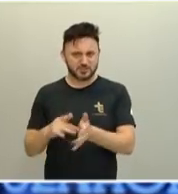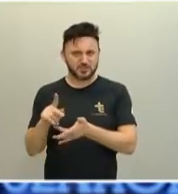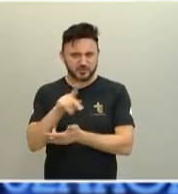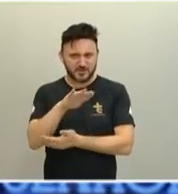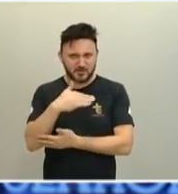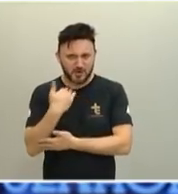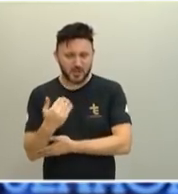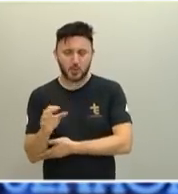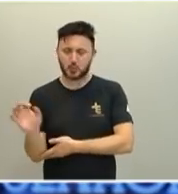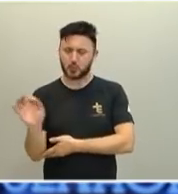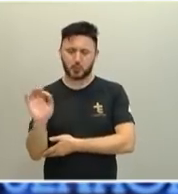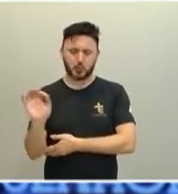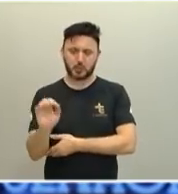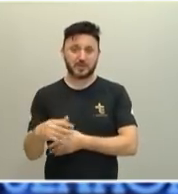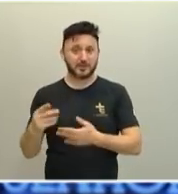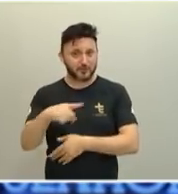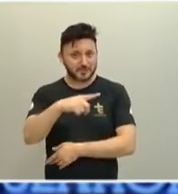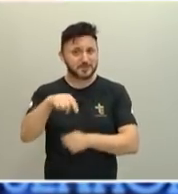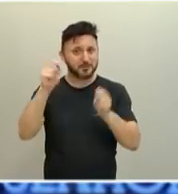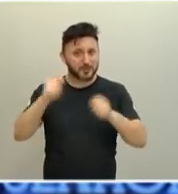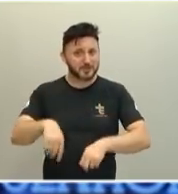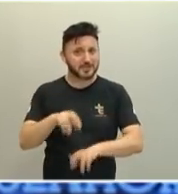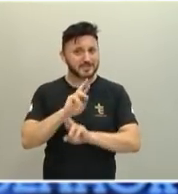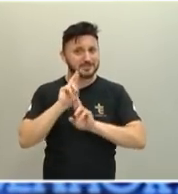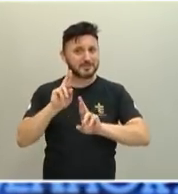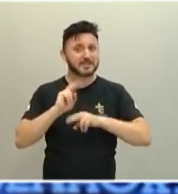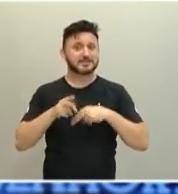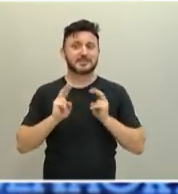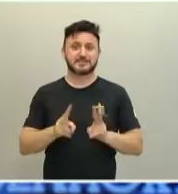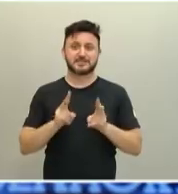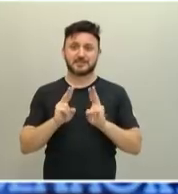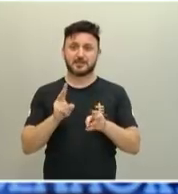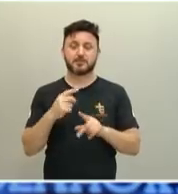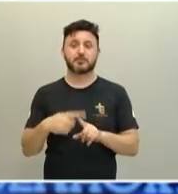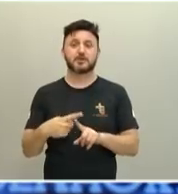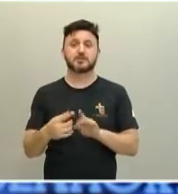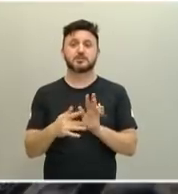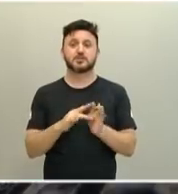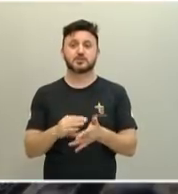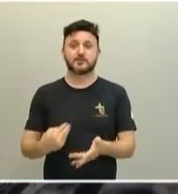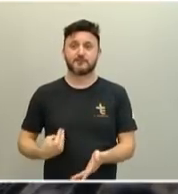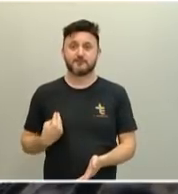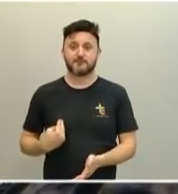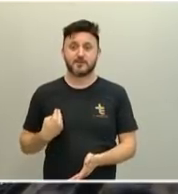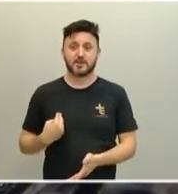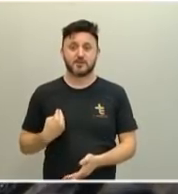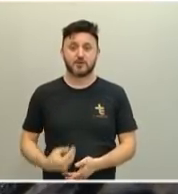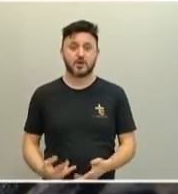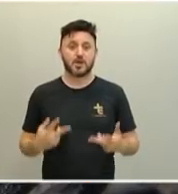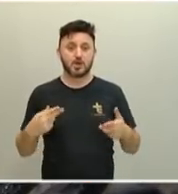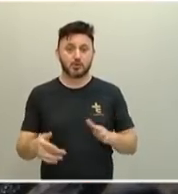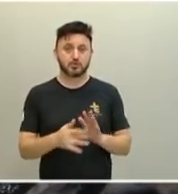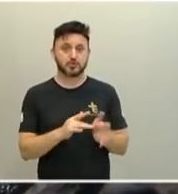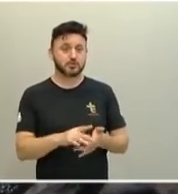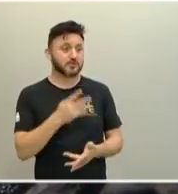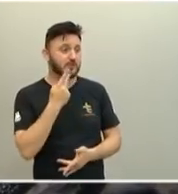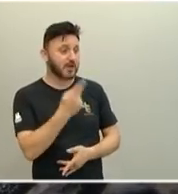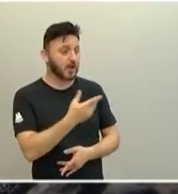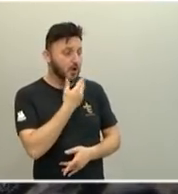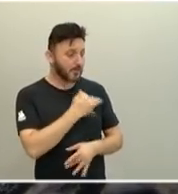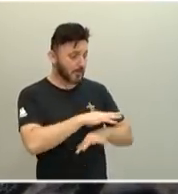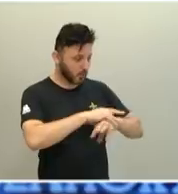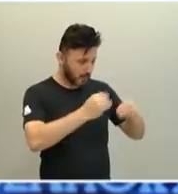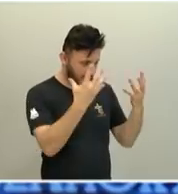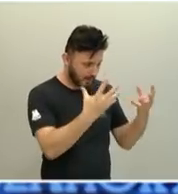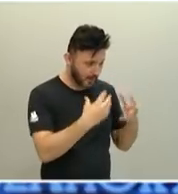sempre em nome de Jesus. Amém. Jesus está vivo. É isso que ele fala para aquele homem quando está lá. Você quer ficar curado? O